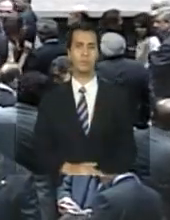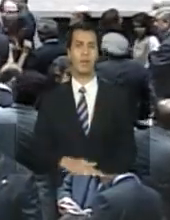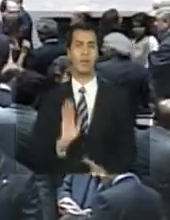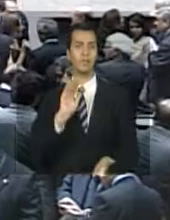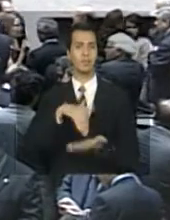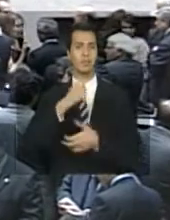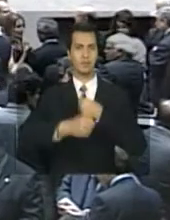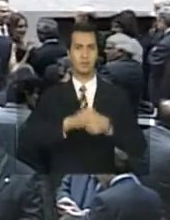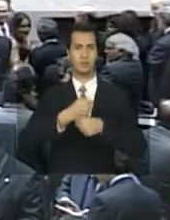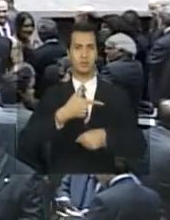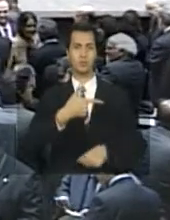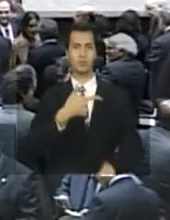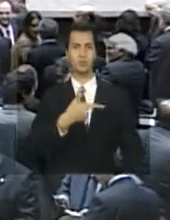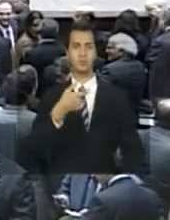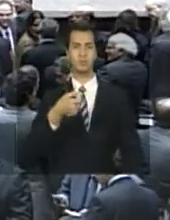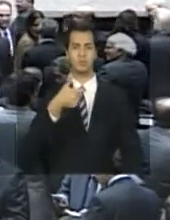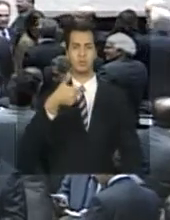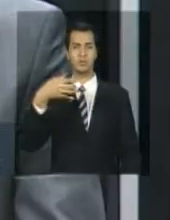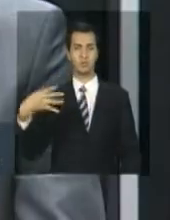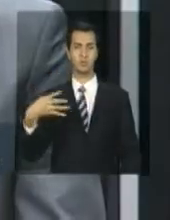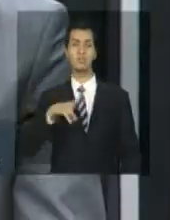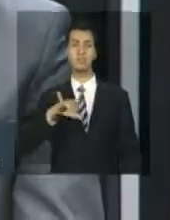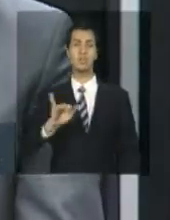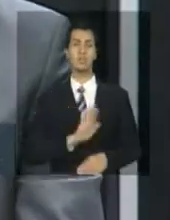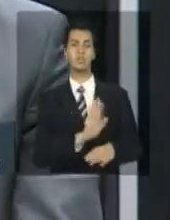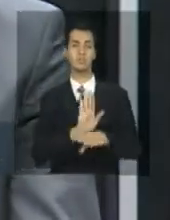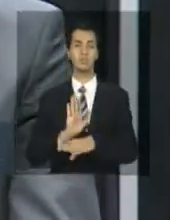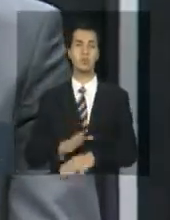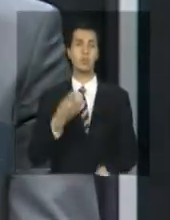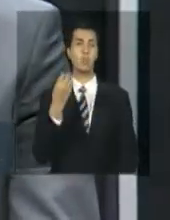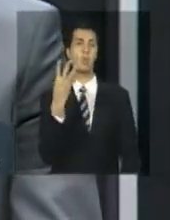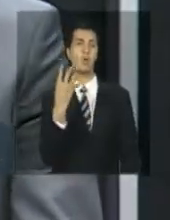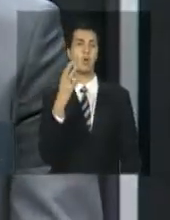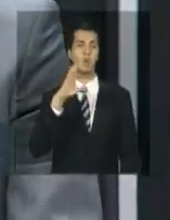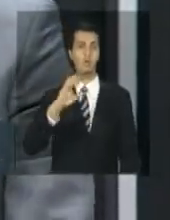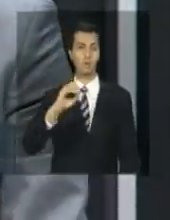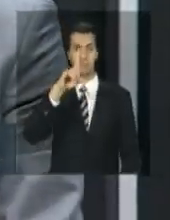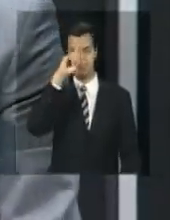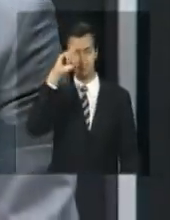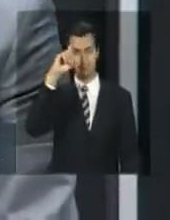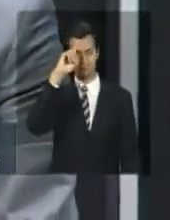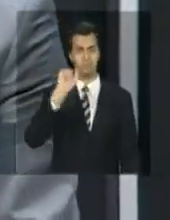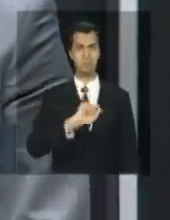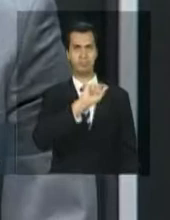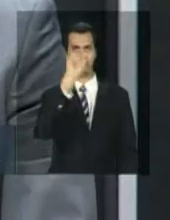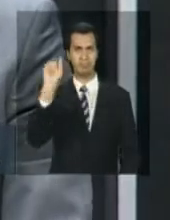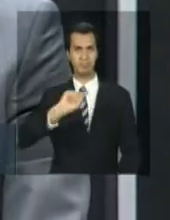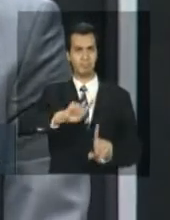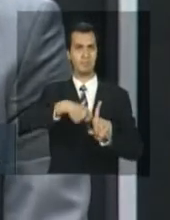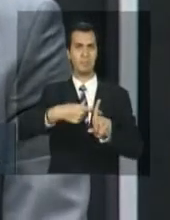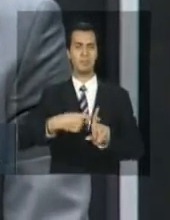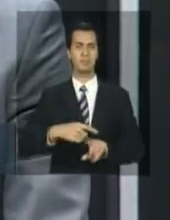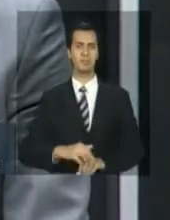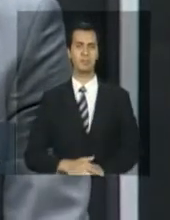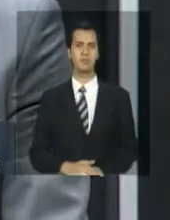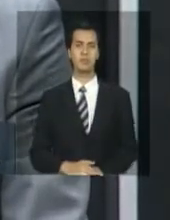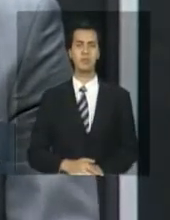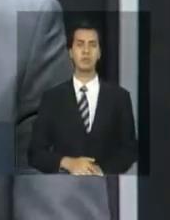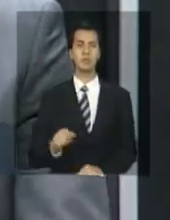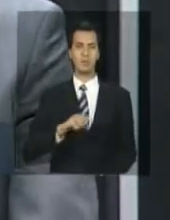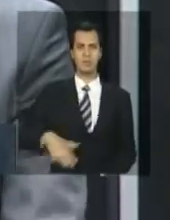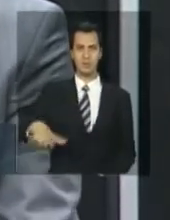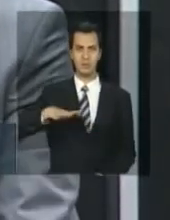ações em 40 hospitais. Na área da educação, a nossa estratégia central